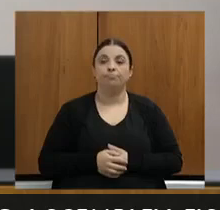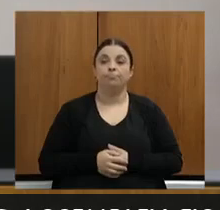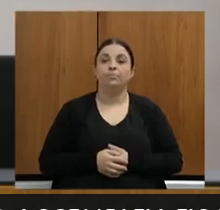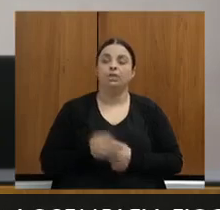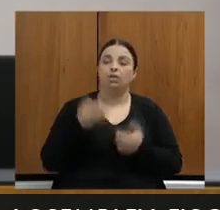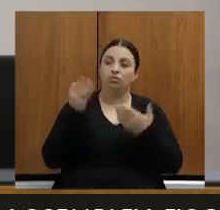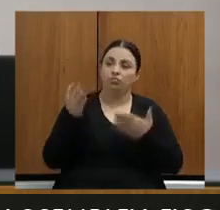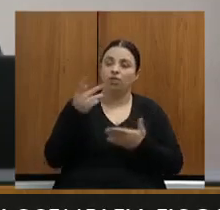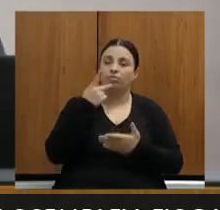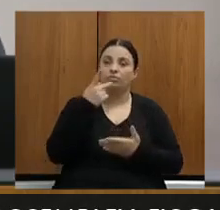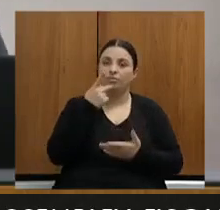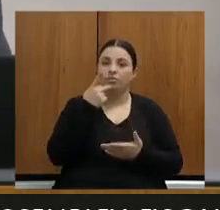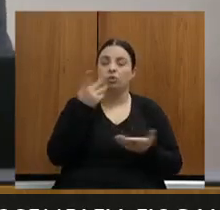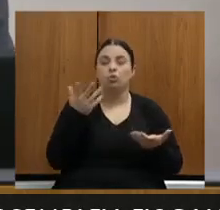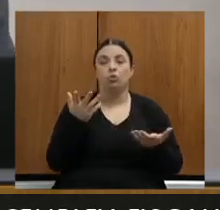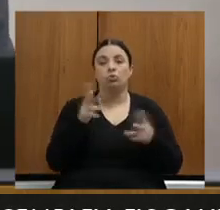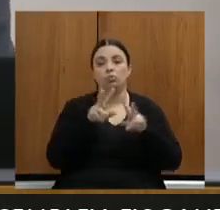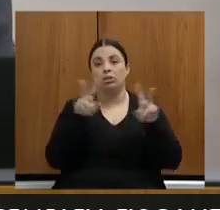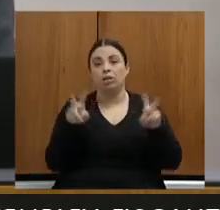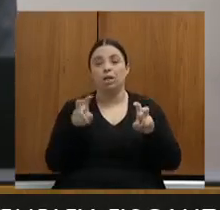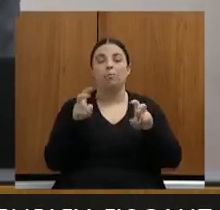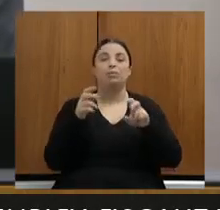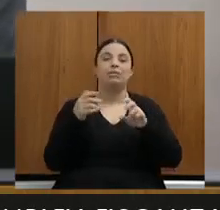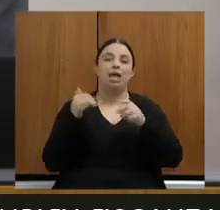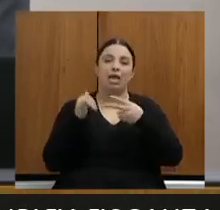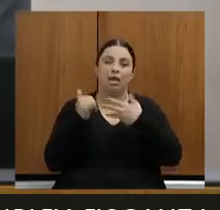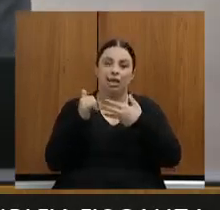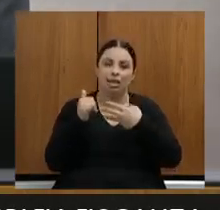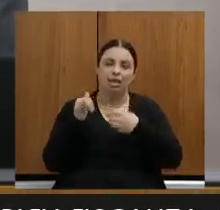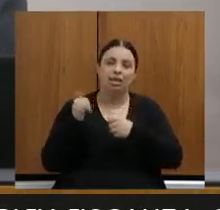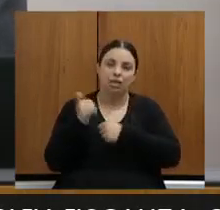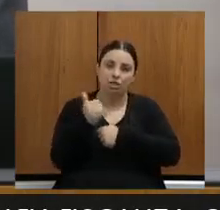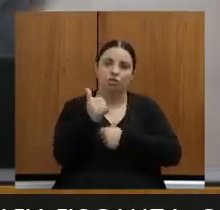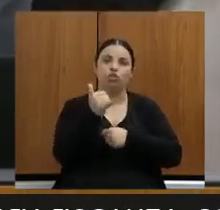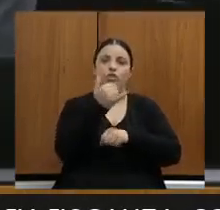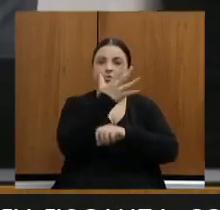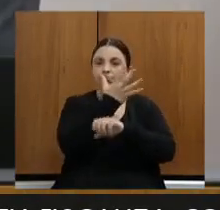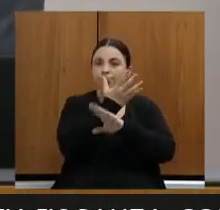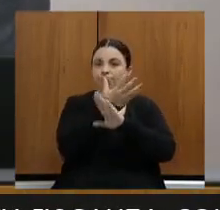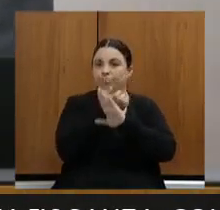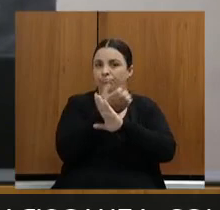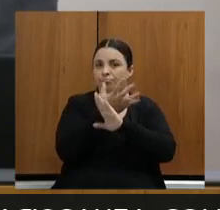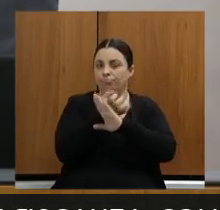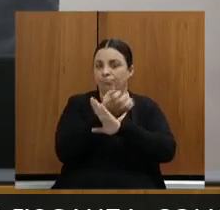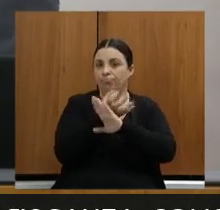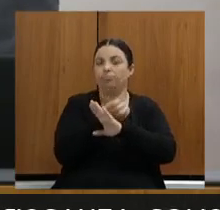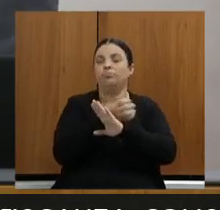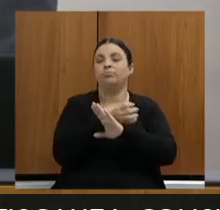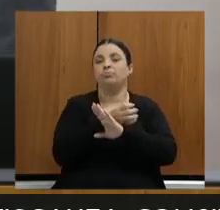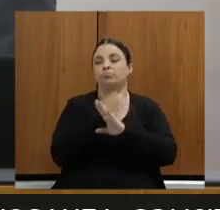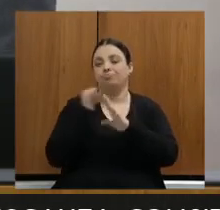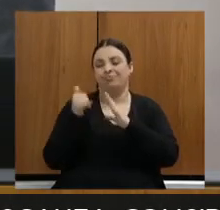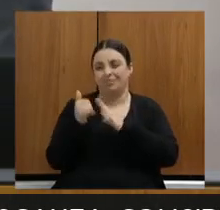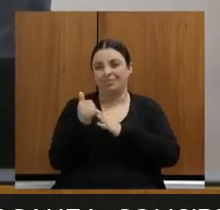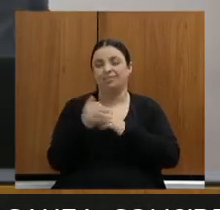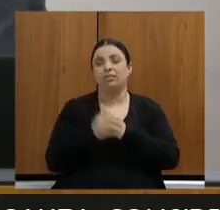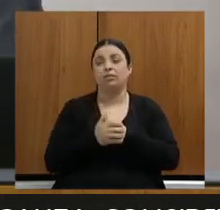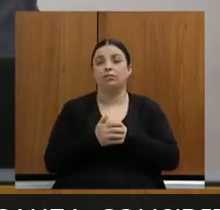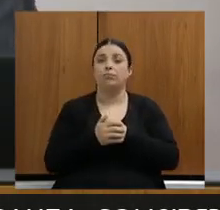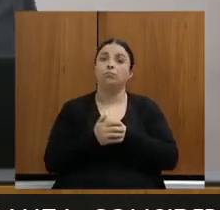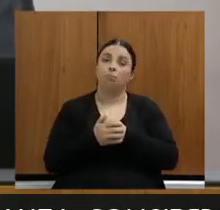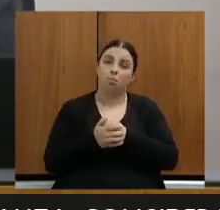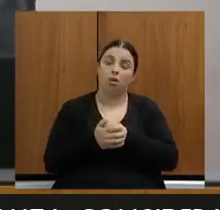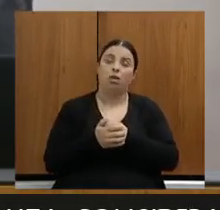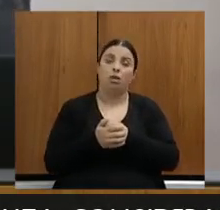que vossa excelência' colocou respeito à questão das energias falta o time Seria muito bom secretário se a